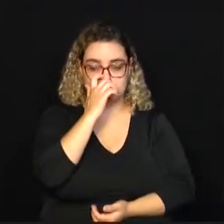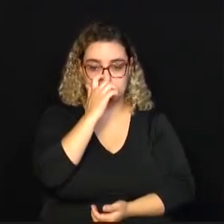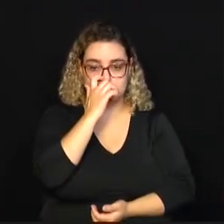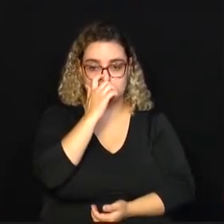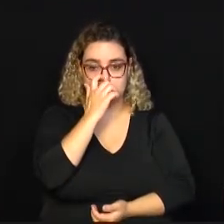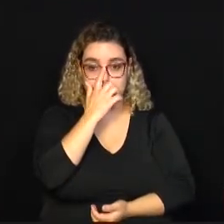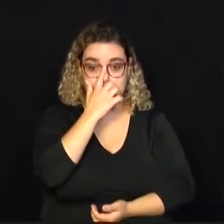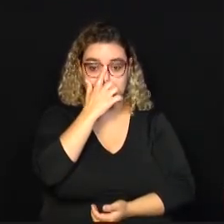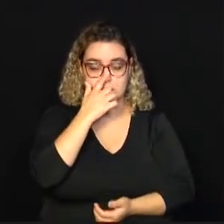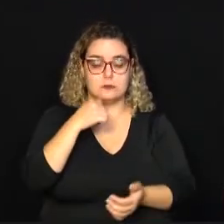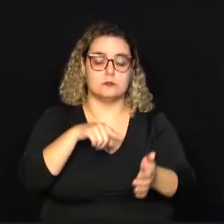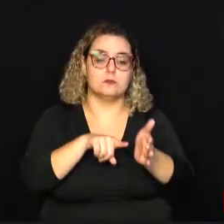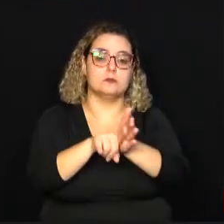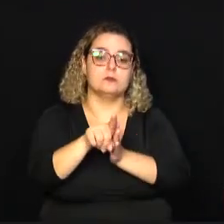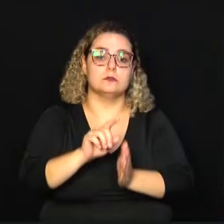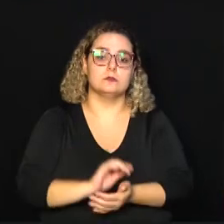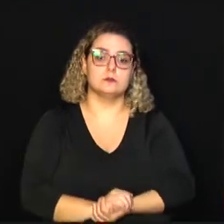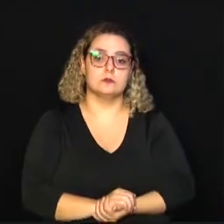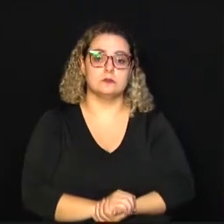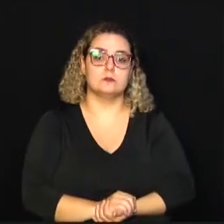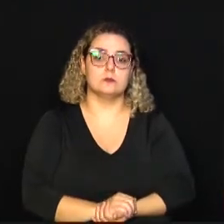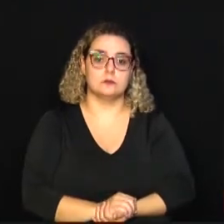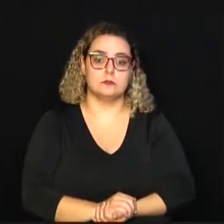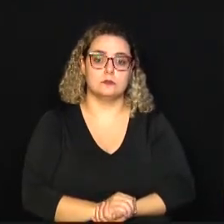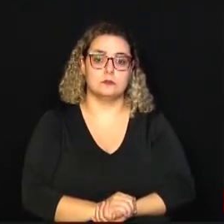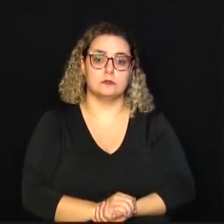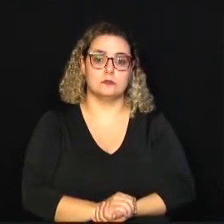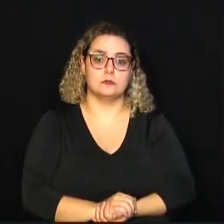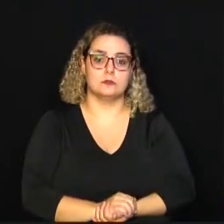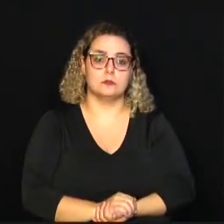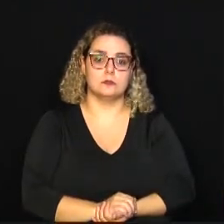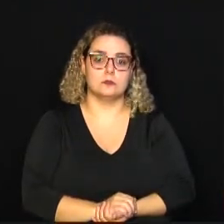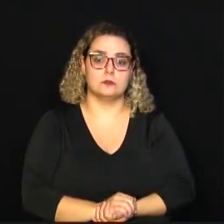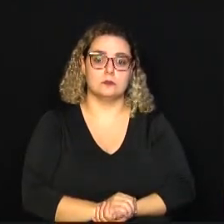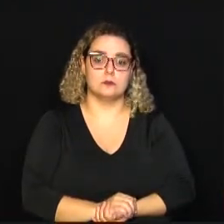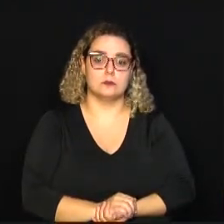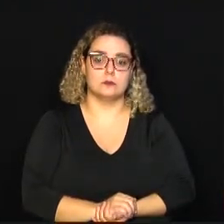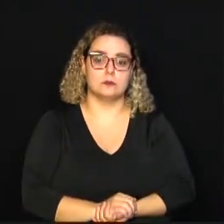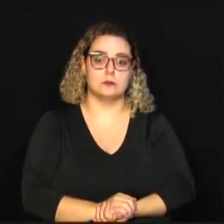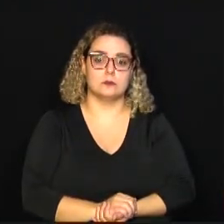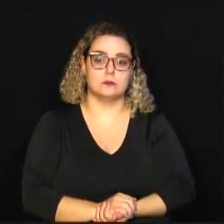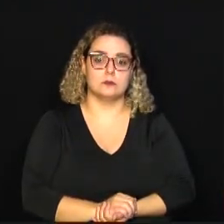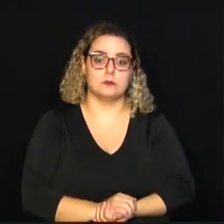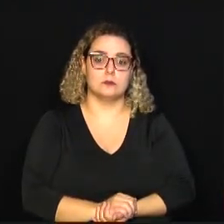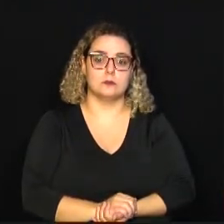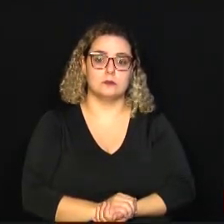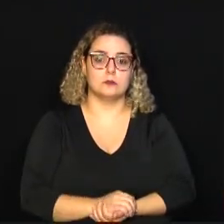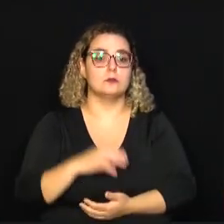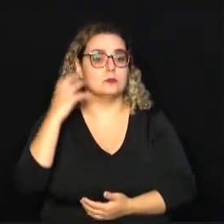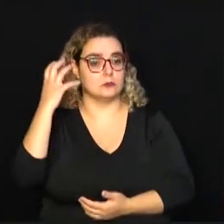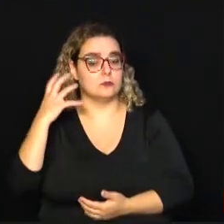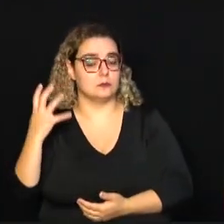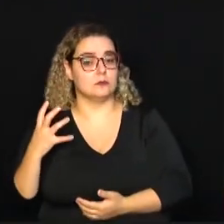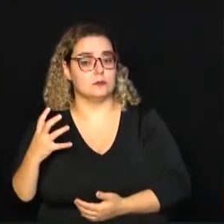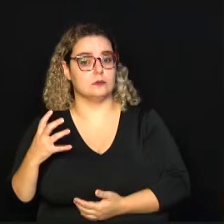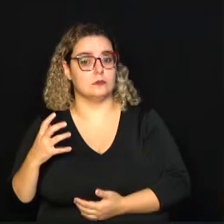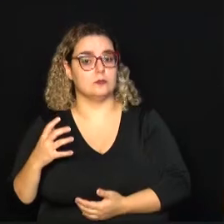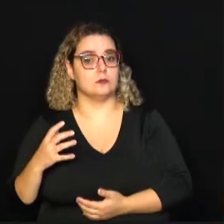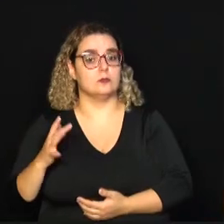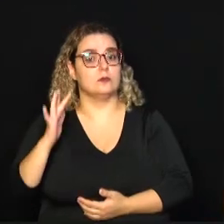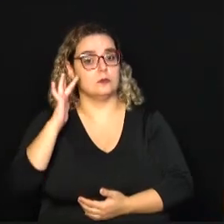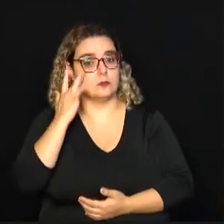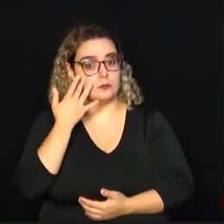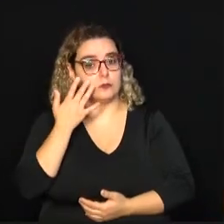Tá. Tem uma pergunta aqui, aí já é uma pergunta para mim, né? Para a Guida, como militante sindical, não acha que o Sindicato dos